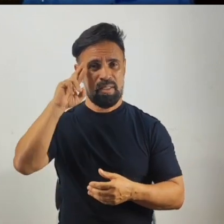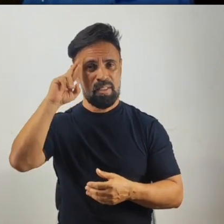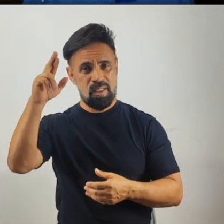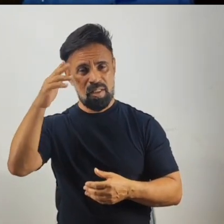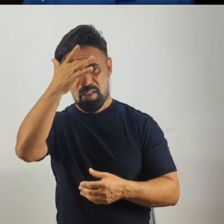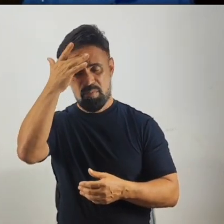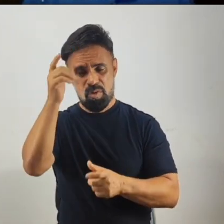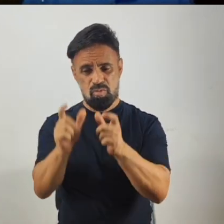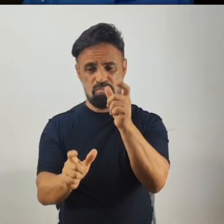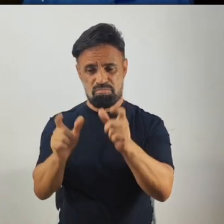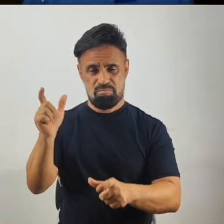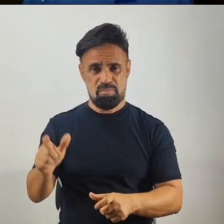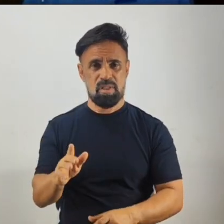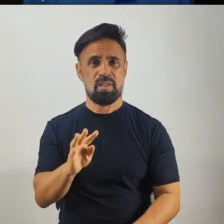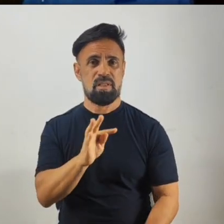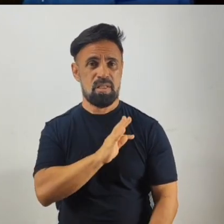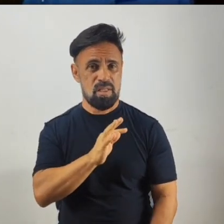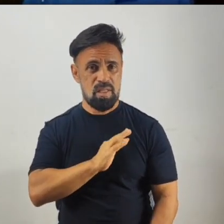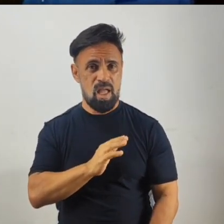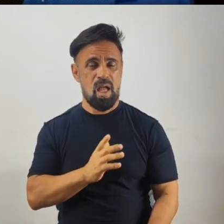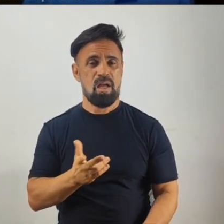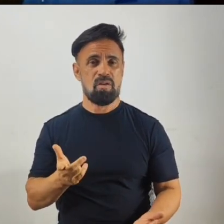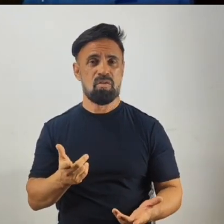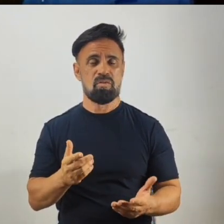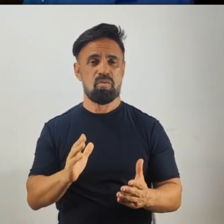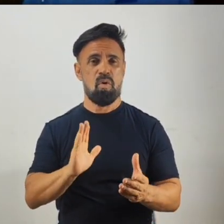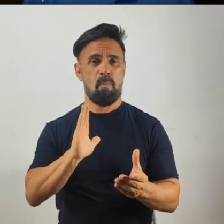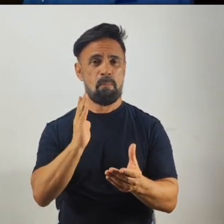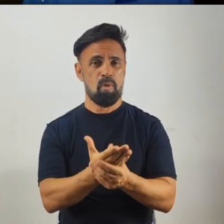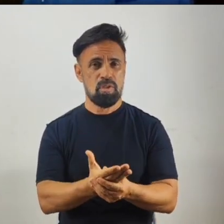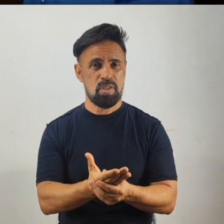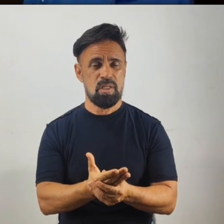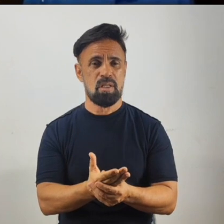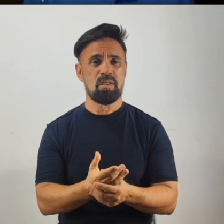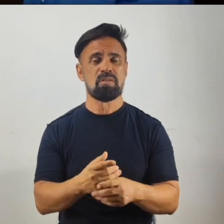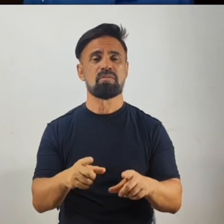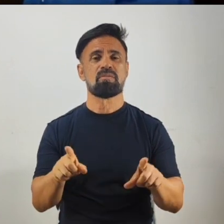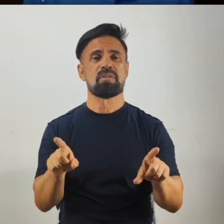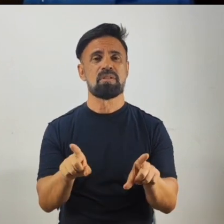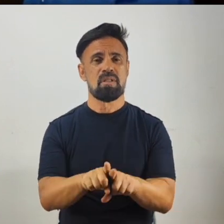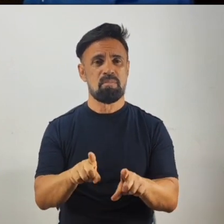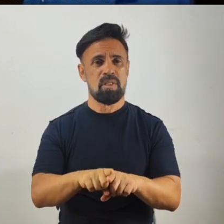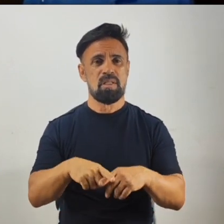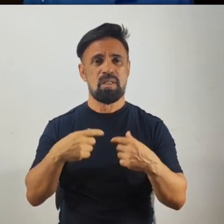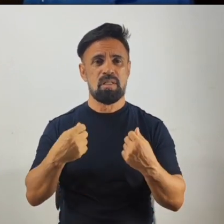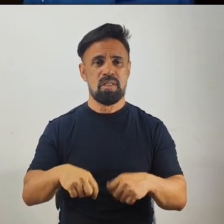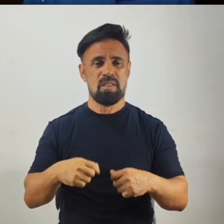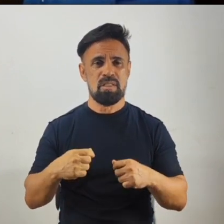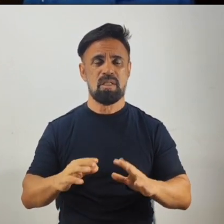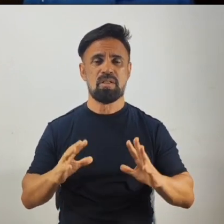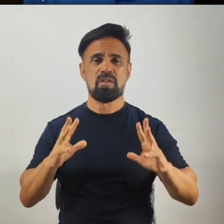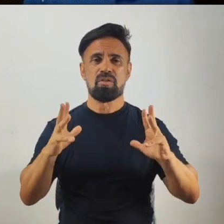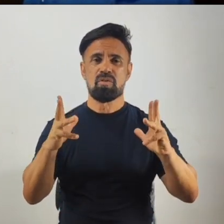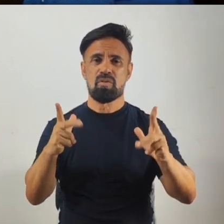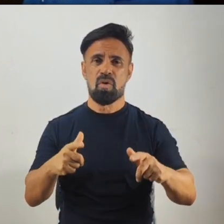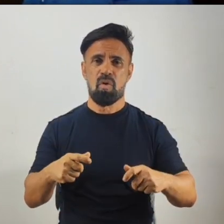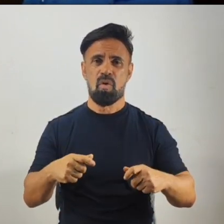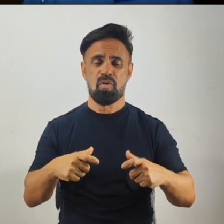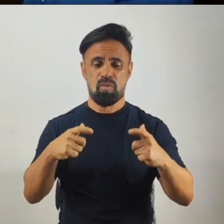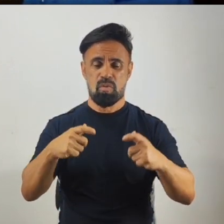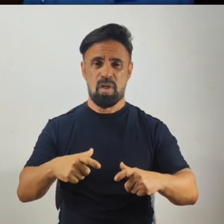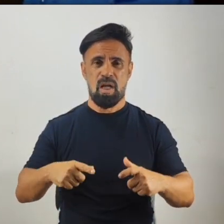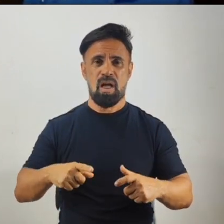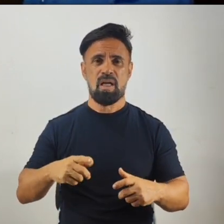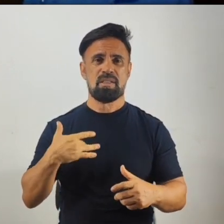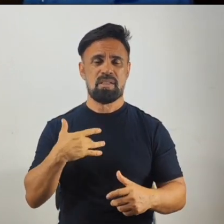Responsabilidade compartilhada entre a direção e responsável técnico com relação a processos. É necessário